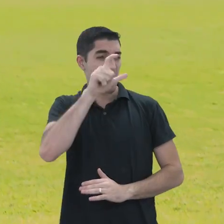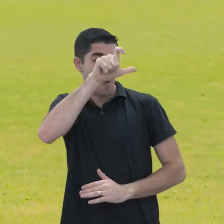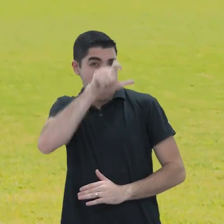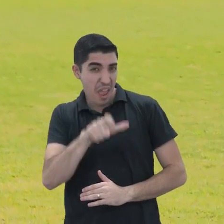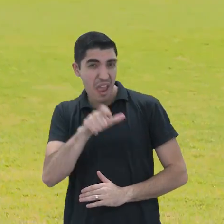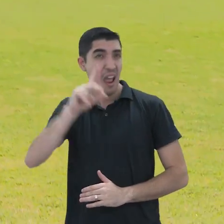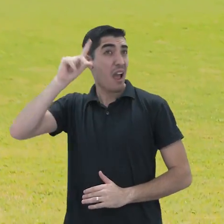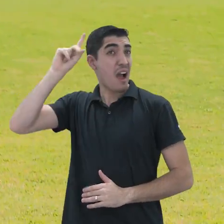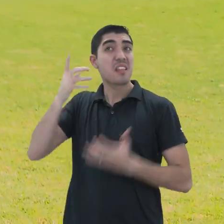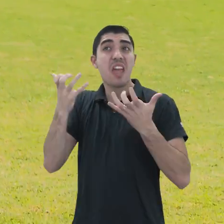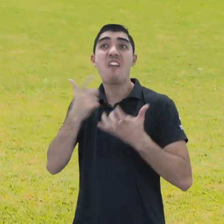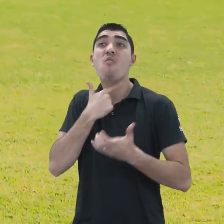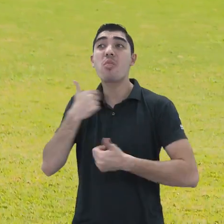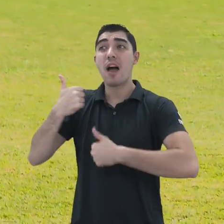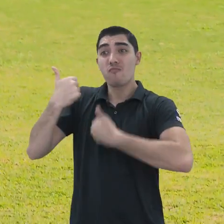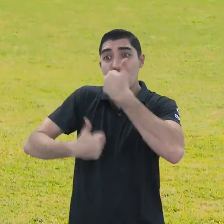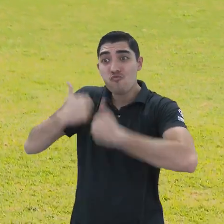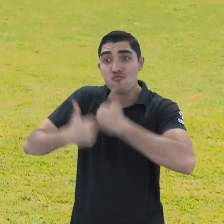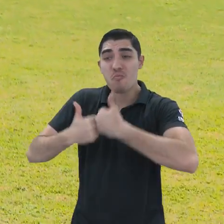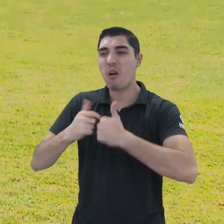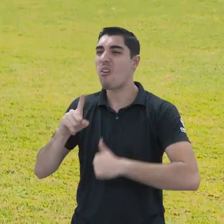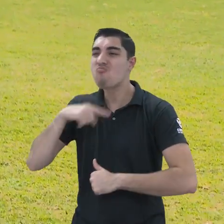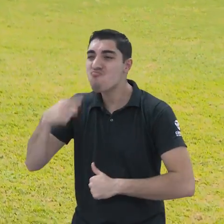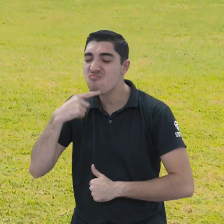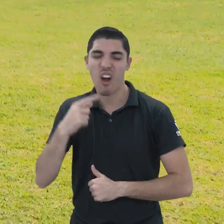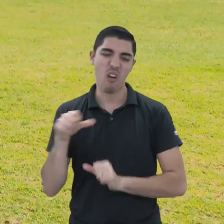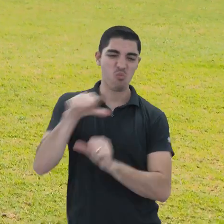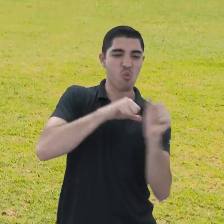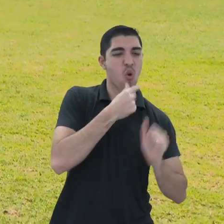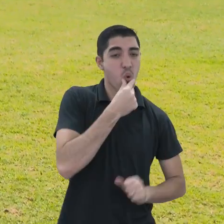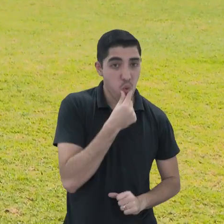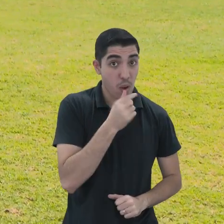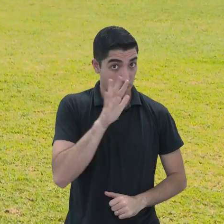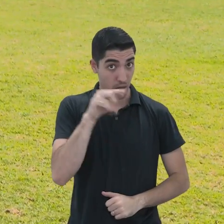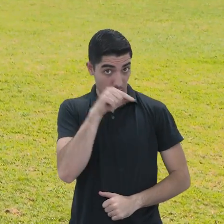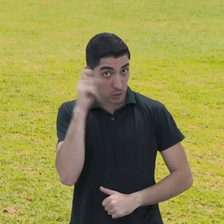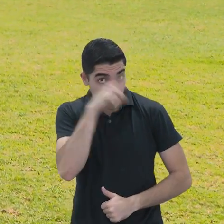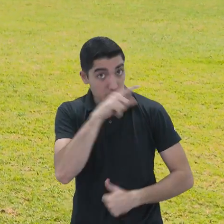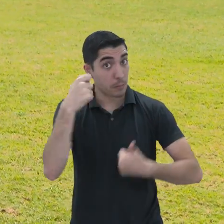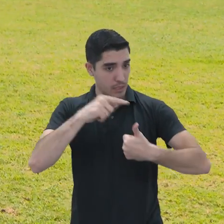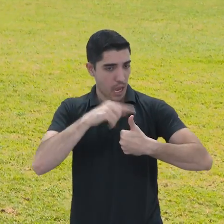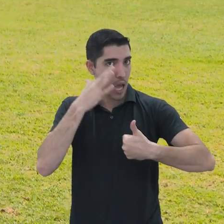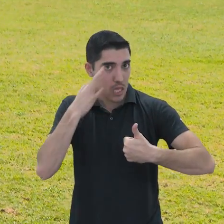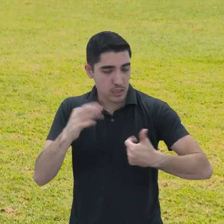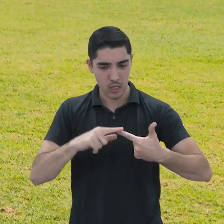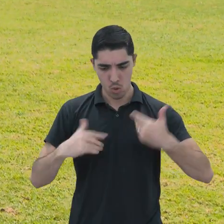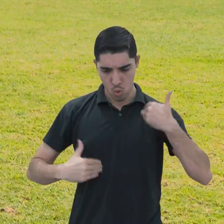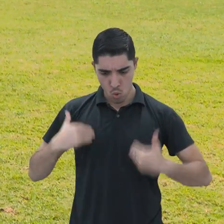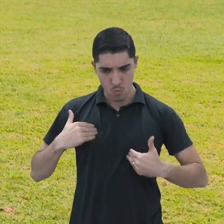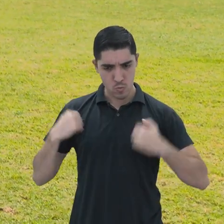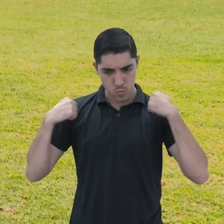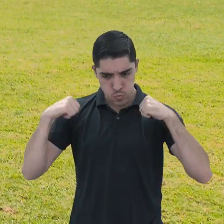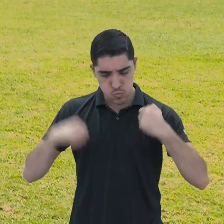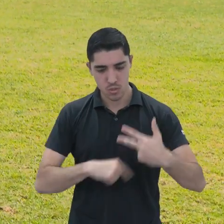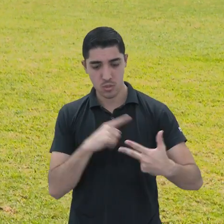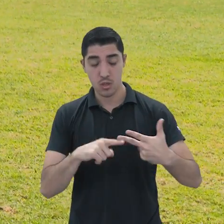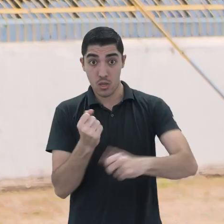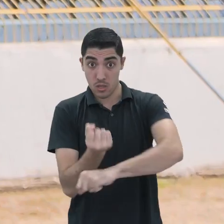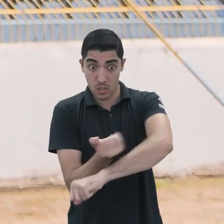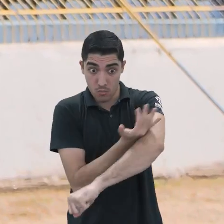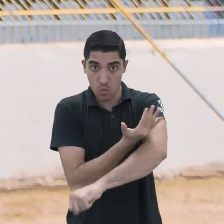tornar profissionais. É um trabalho difícil, que exige muita atenção, preparo físico e